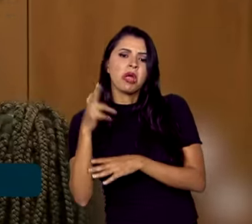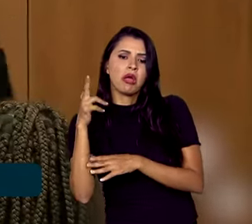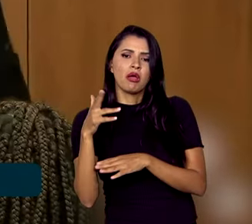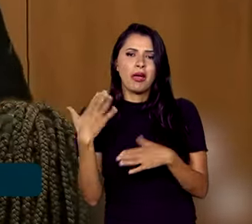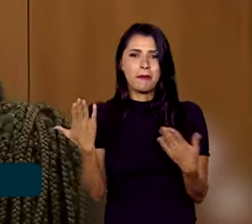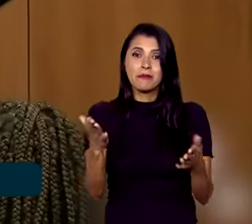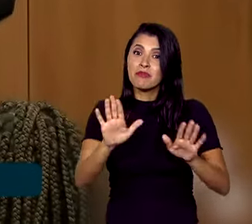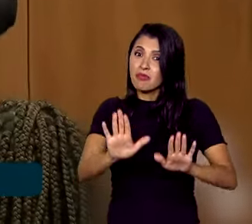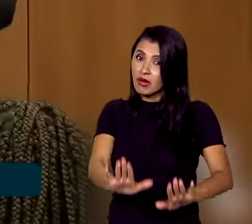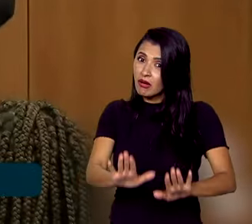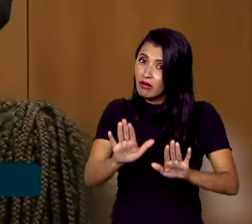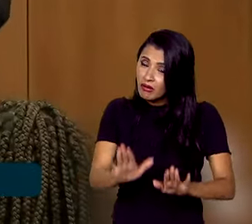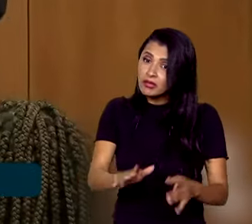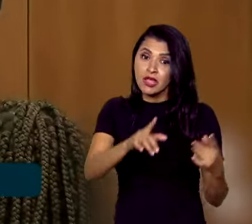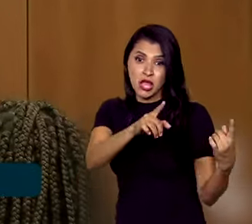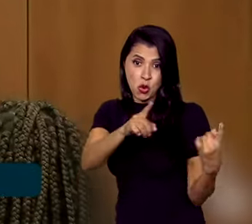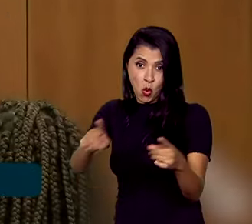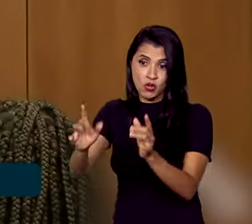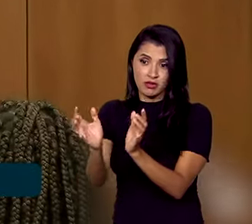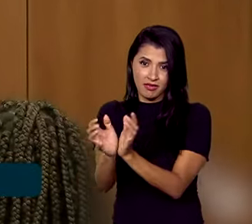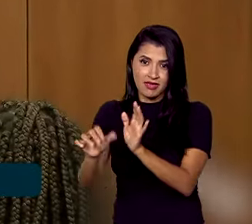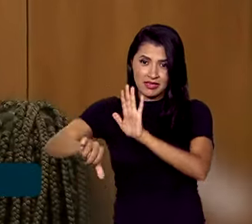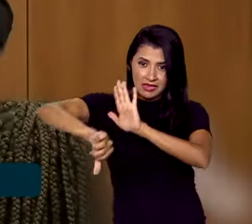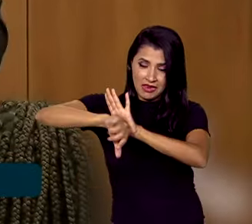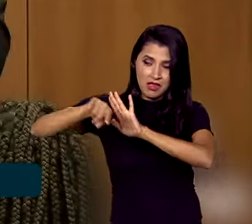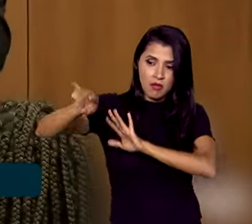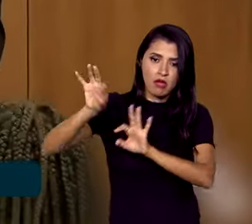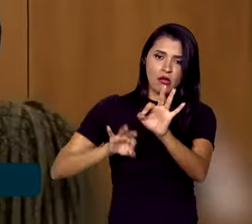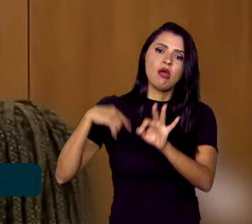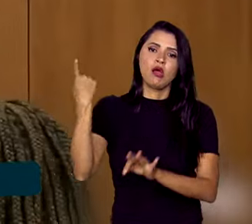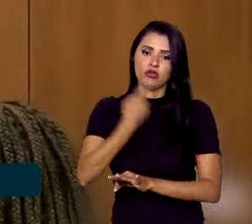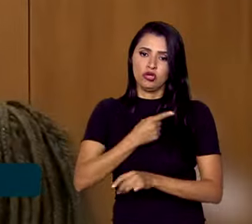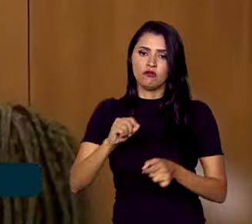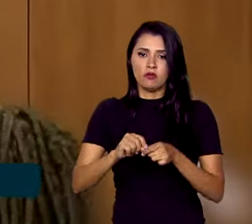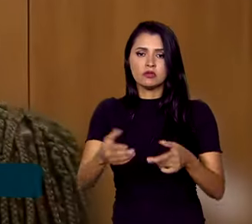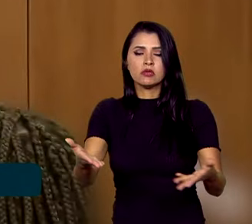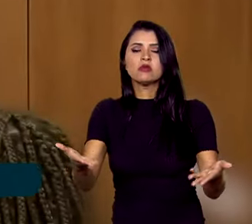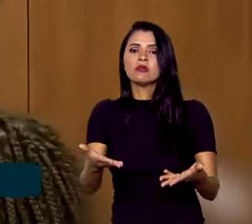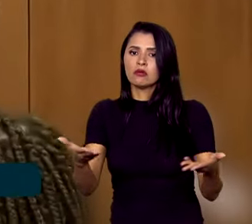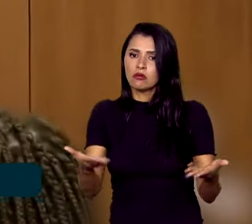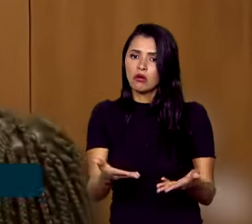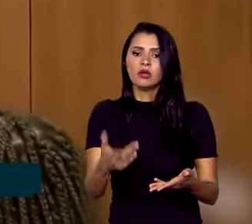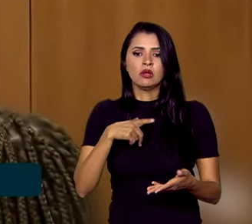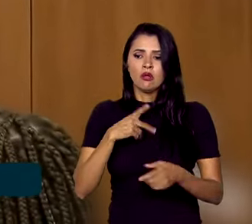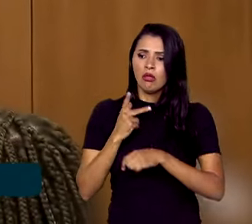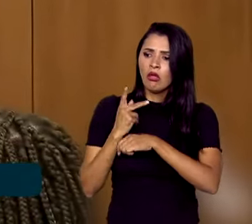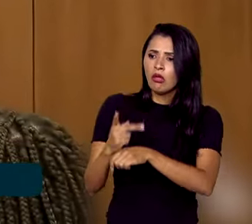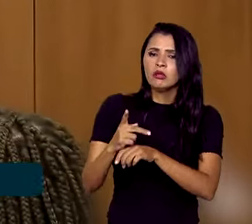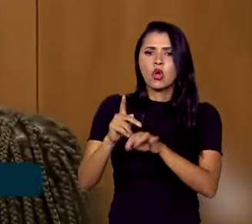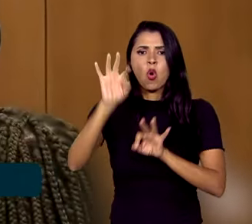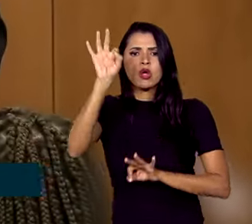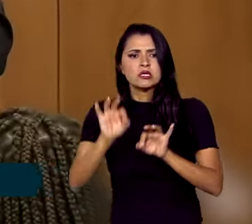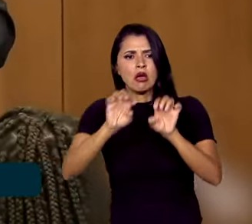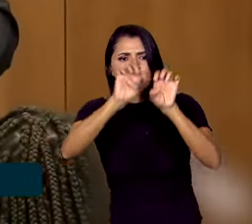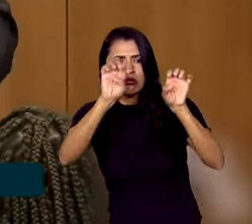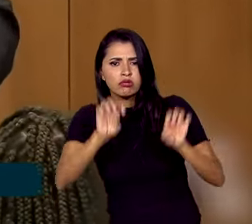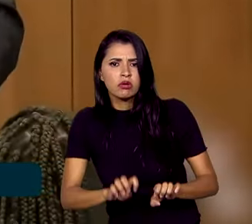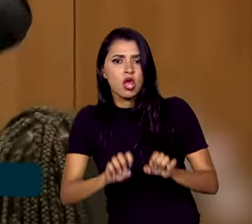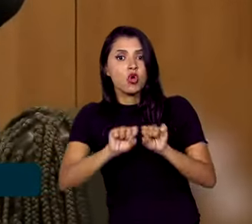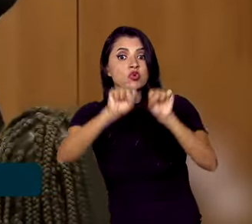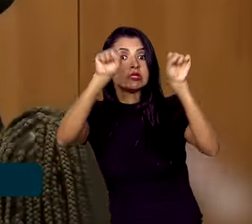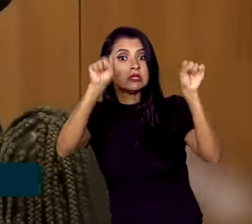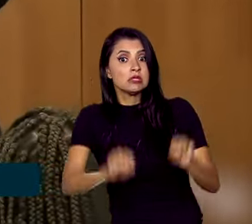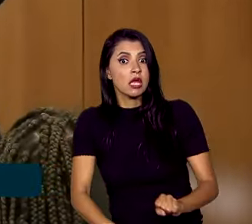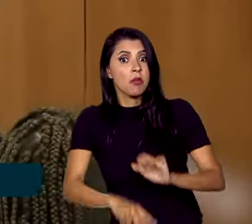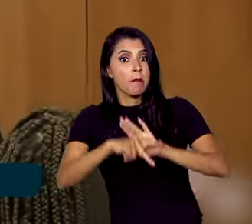mas combate ao Crime Organizado é o que nós estamos fazendo ao buscar estruturarmos um sistema